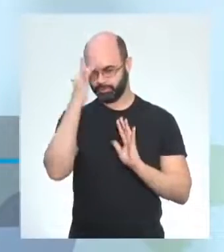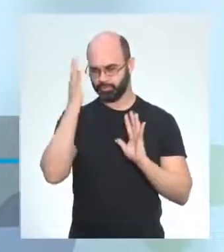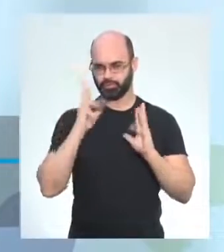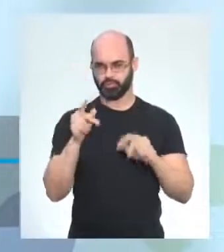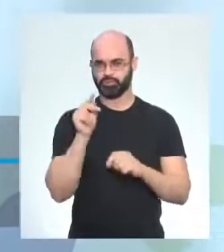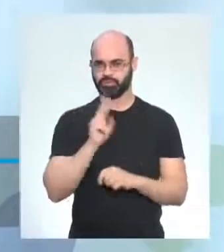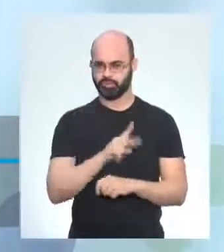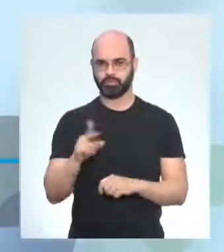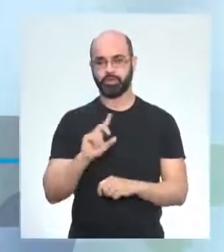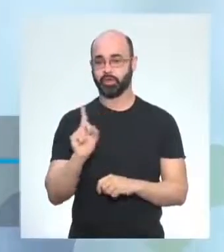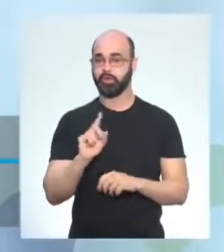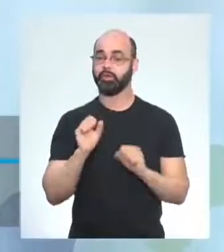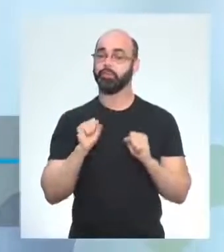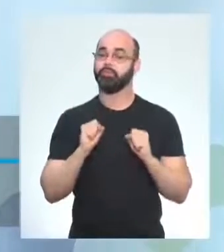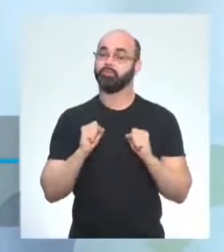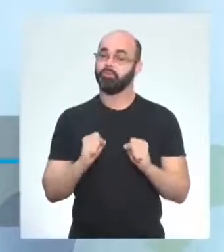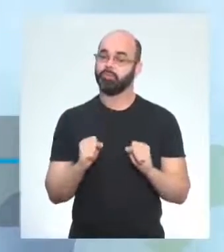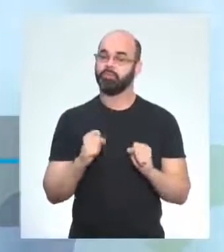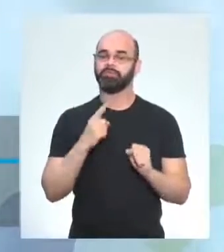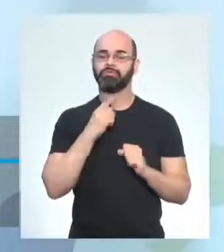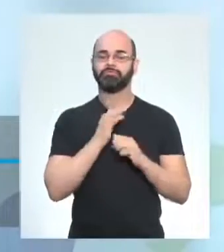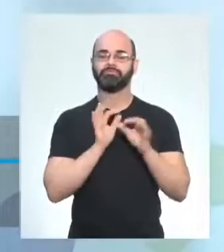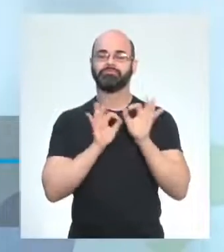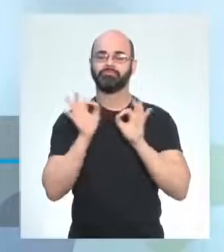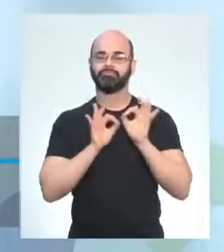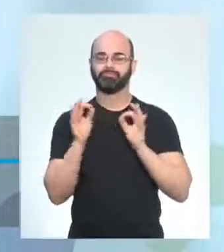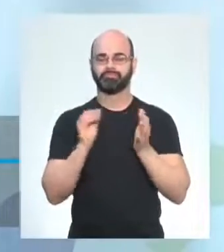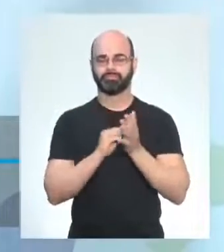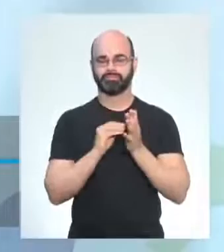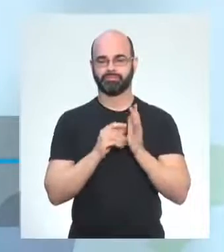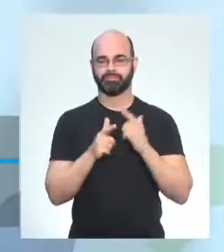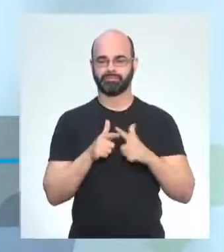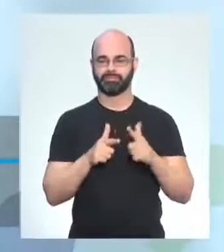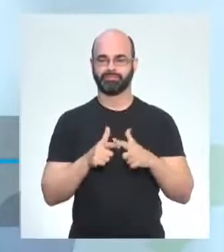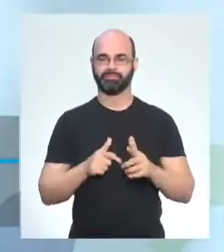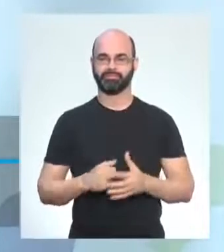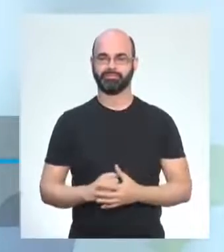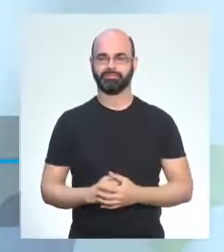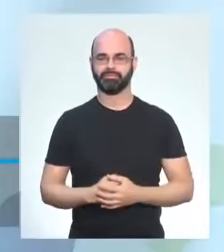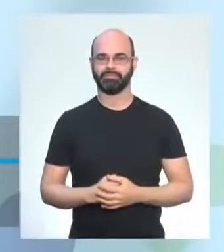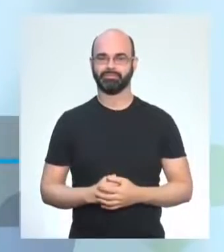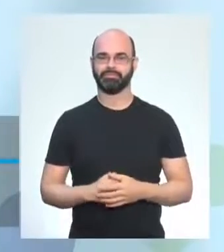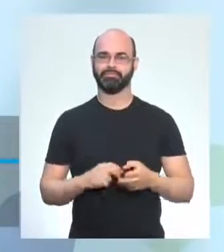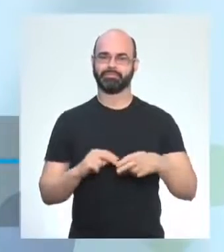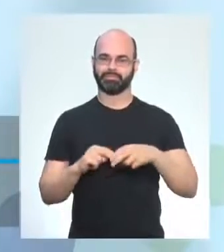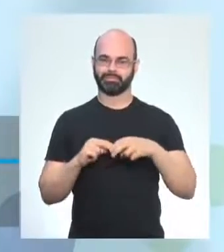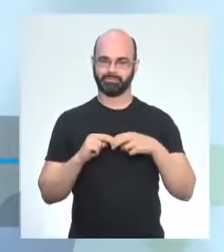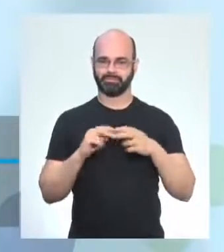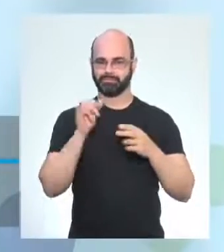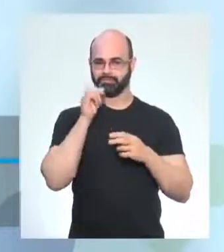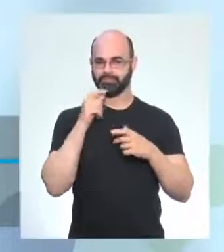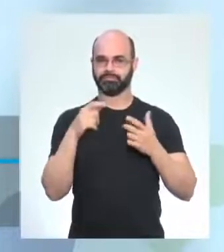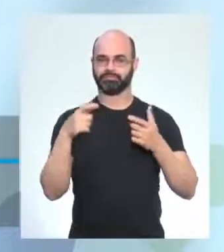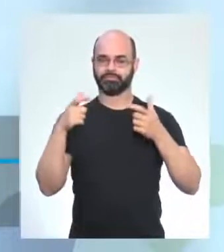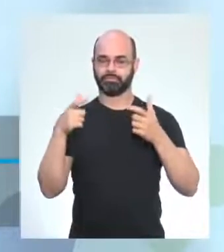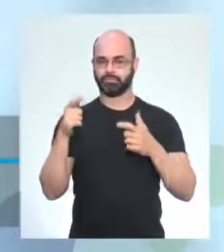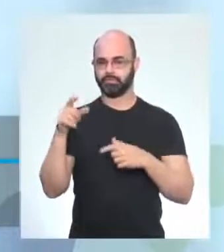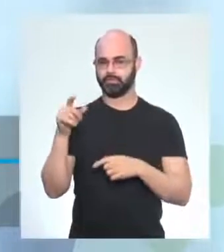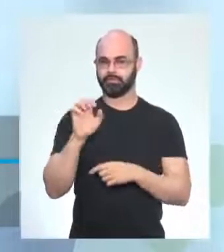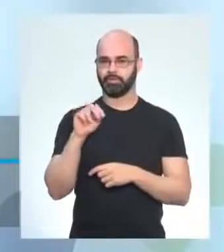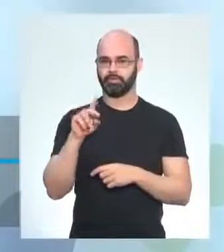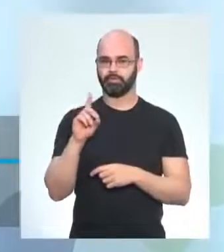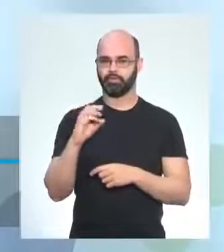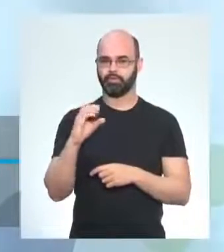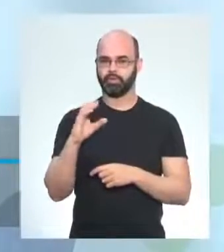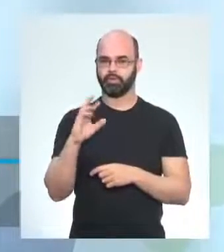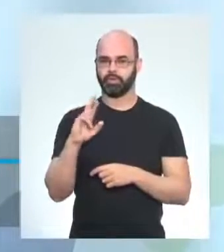pode ser também uma má regulação aí na glândula tireoide. Por isso que a visita ao endocrinologista, né, se